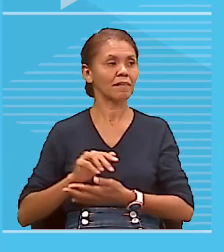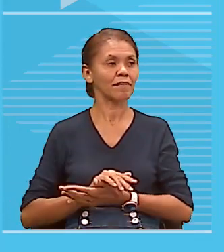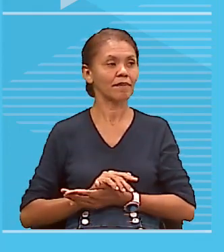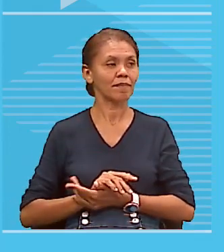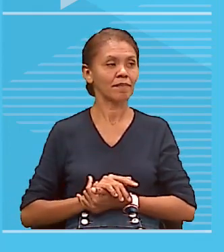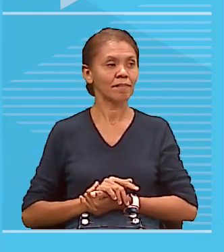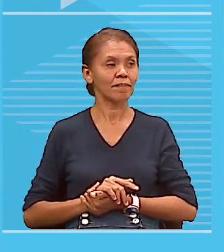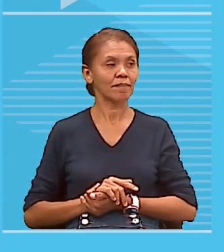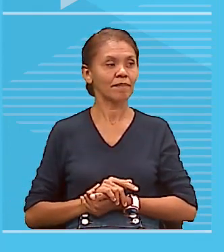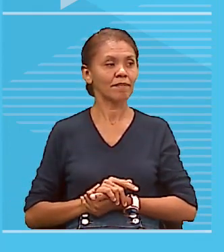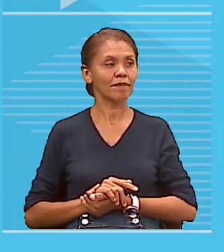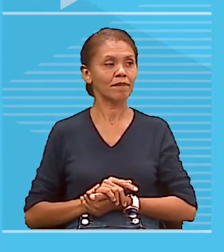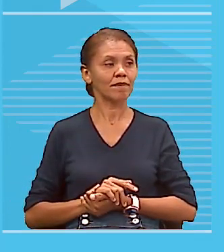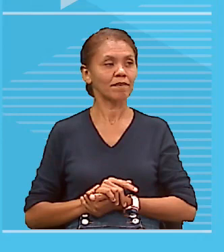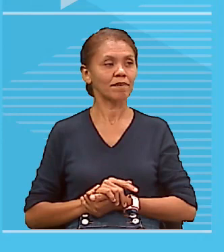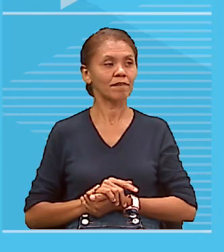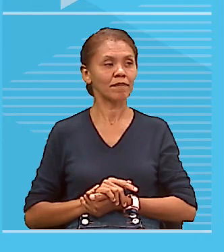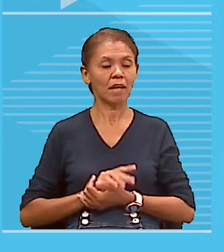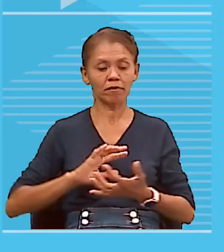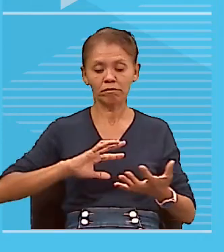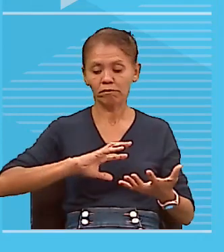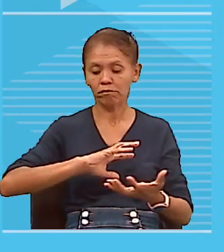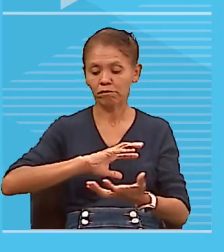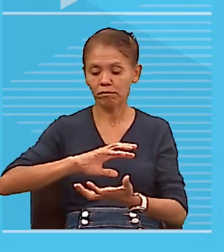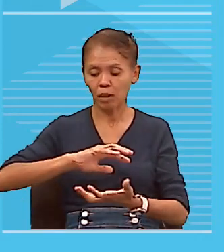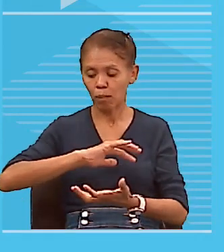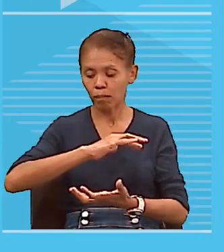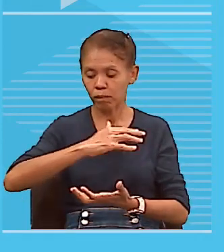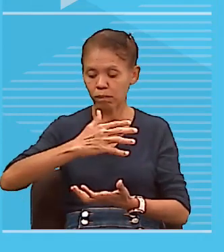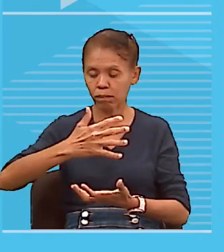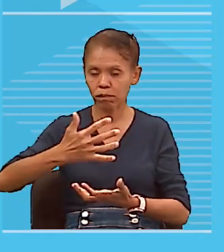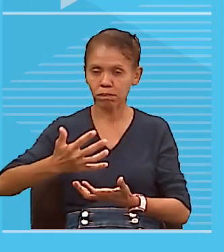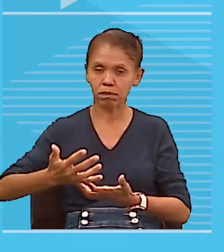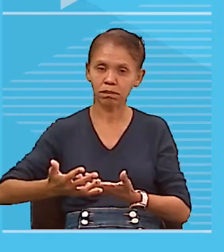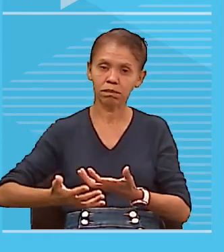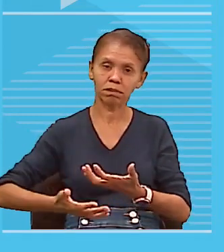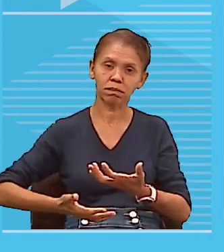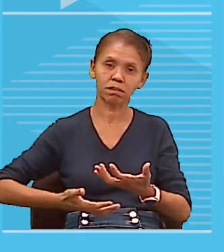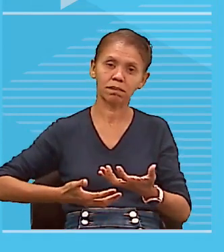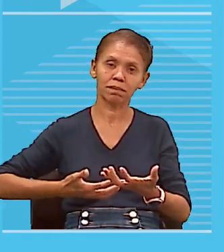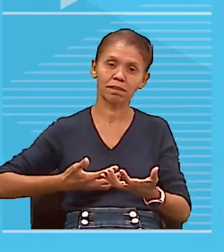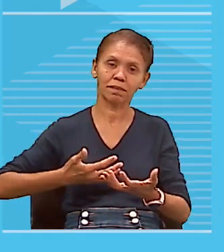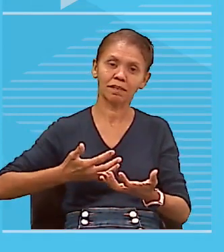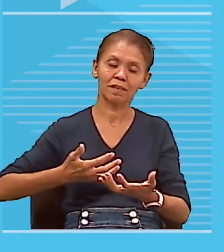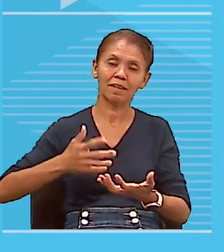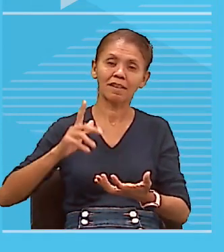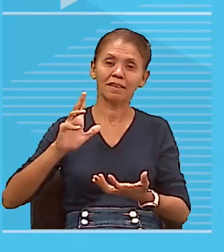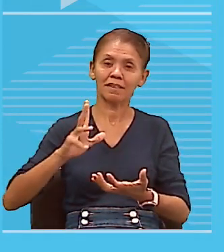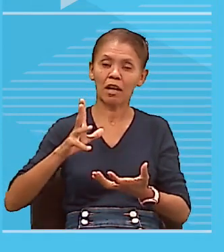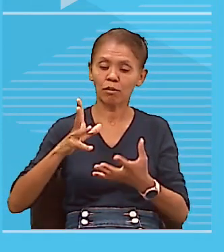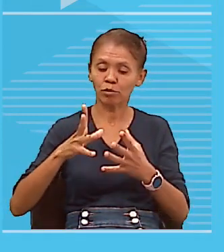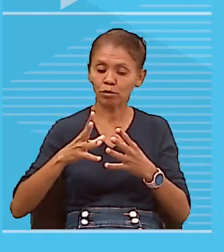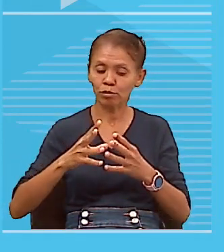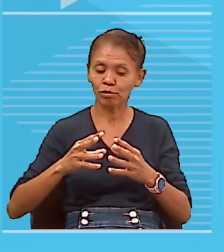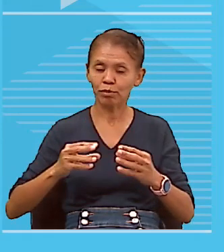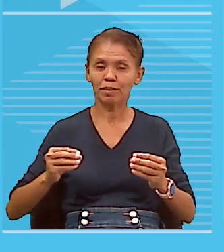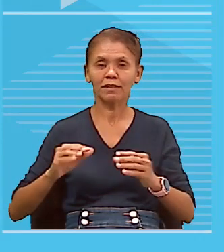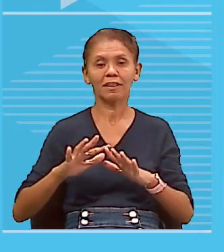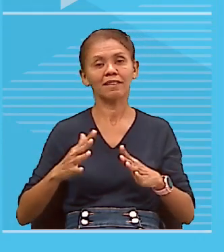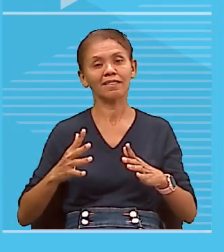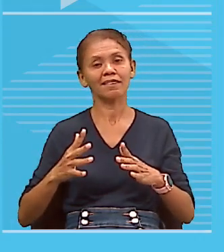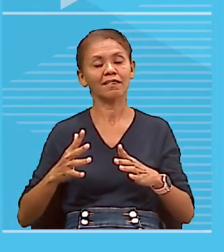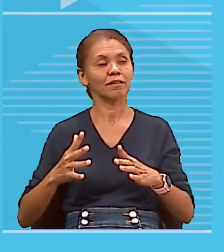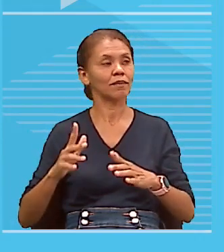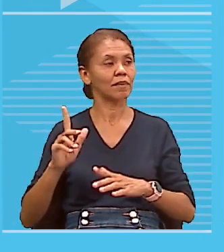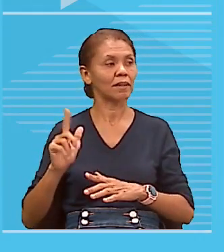tá? Ela não é uma causa, ela é uma consequência. Ela acontece porque a poluição atmosférica existe. Diferente da